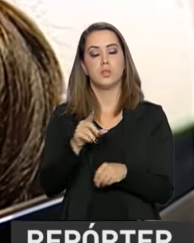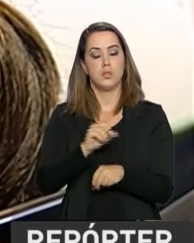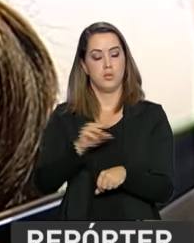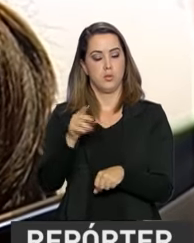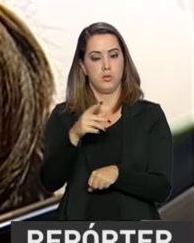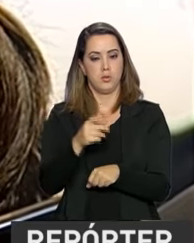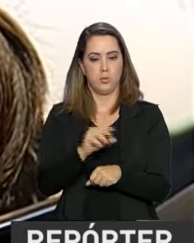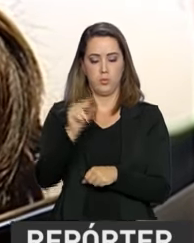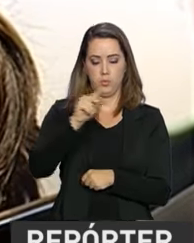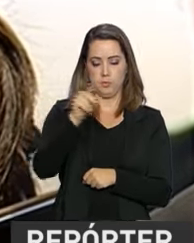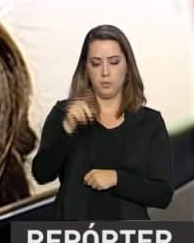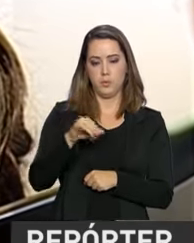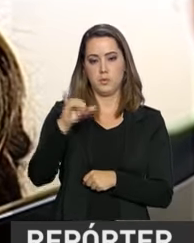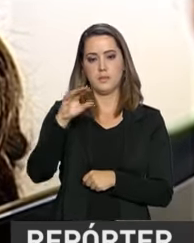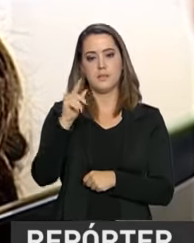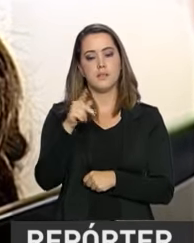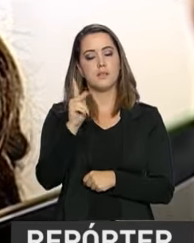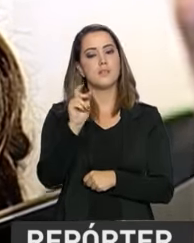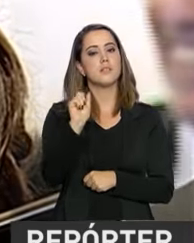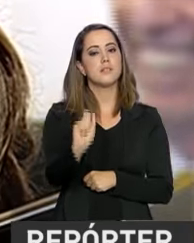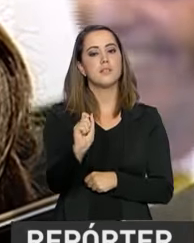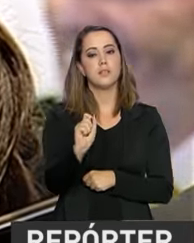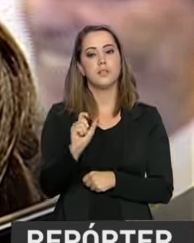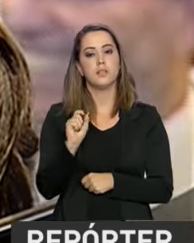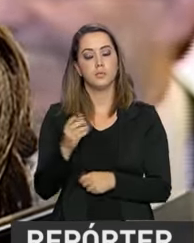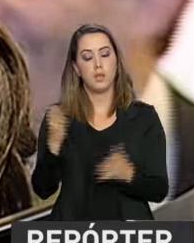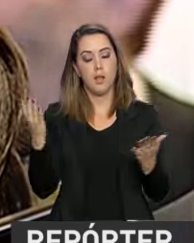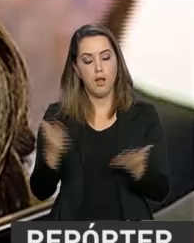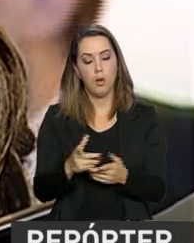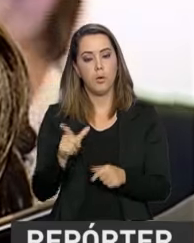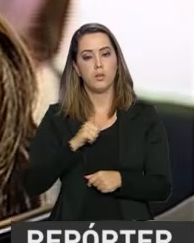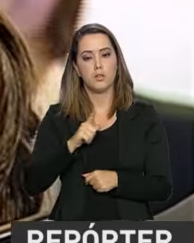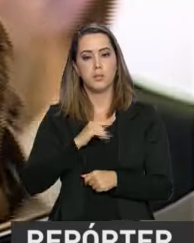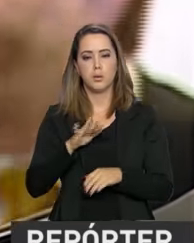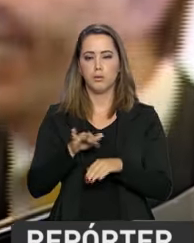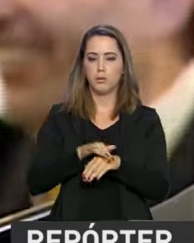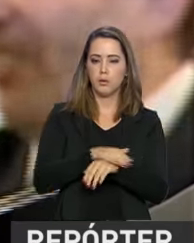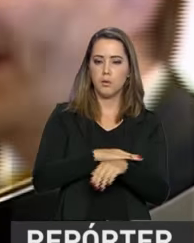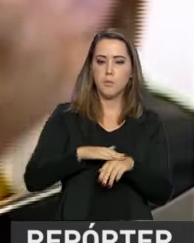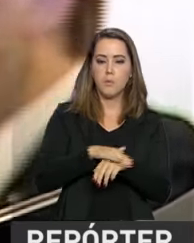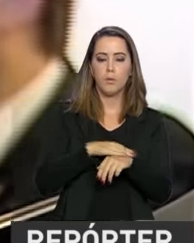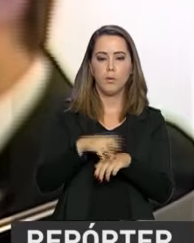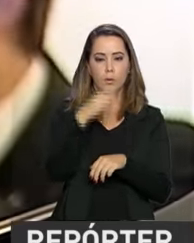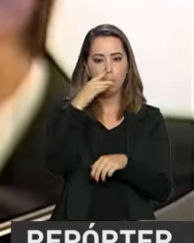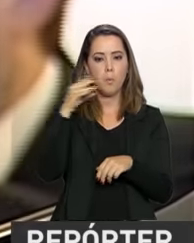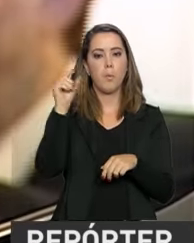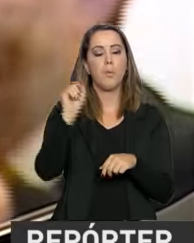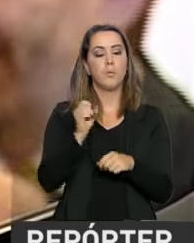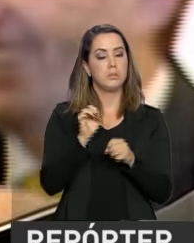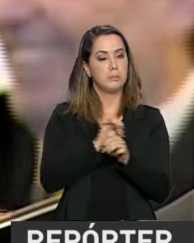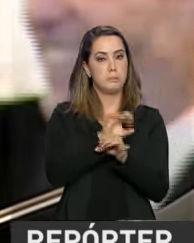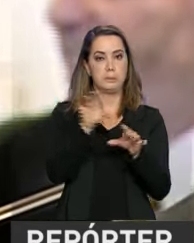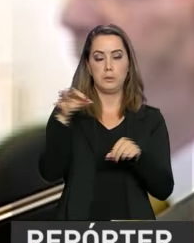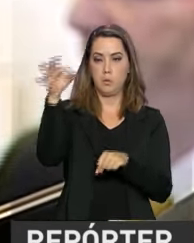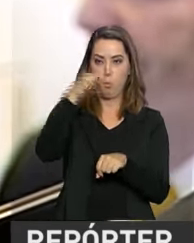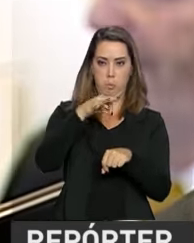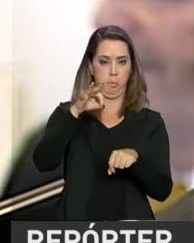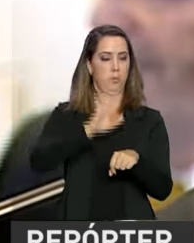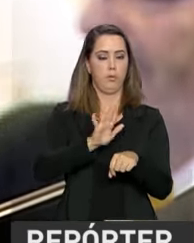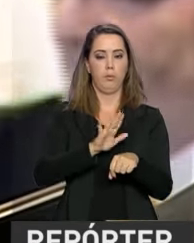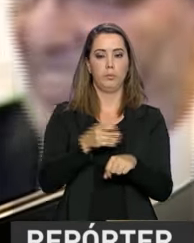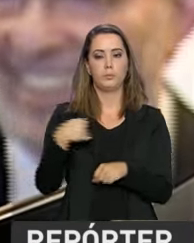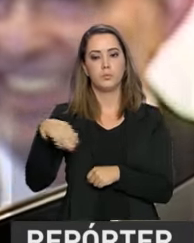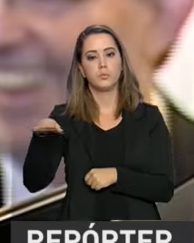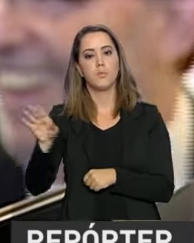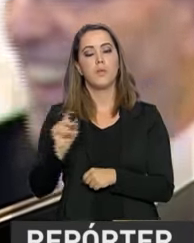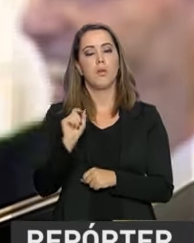muito definitiva agora a compra dos repelentes que serão distribuídos em toda a rede pública para as as populações de